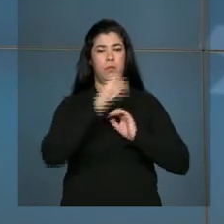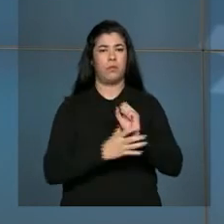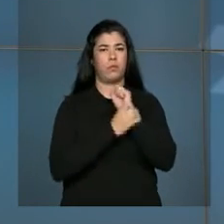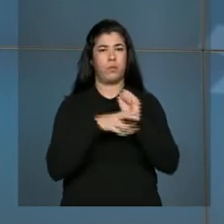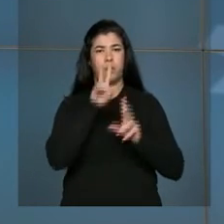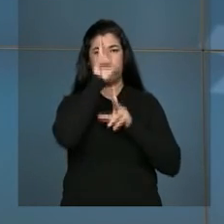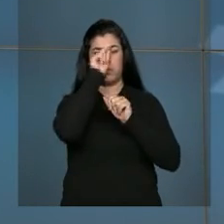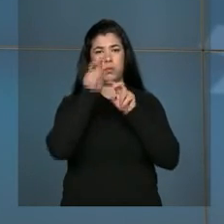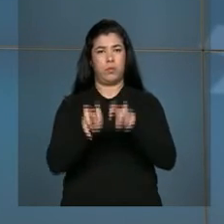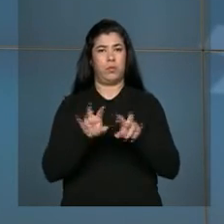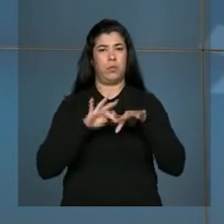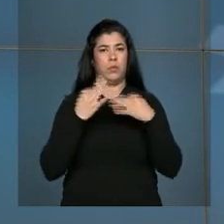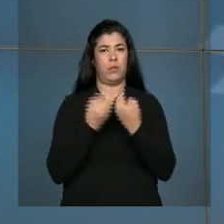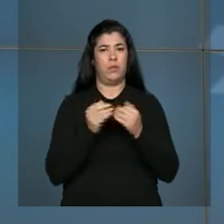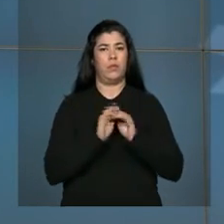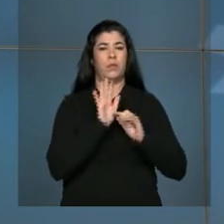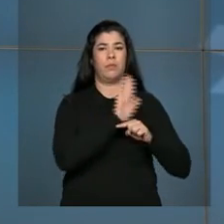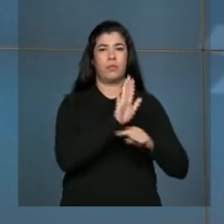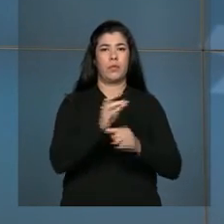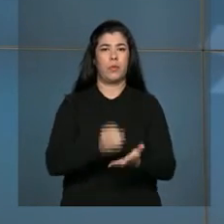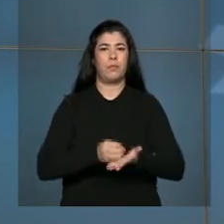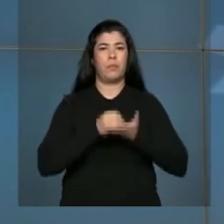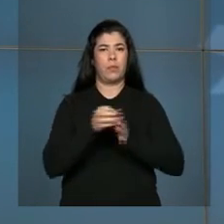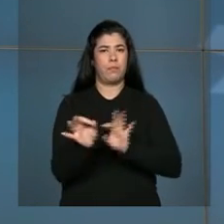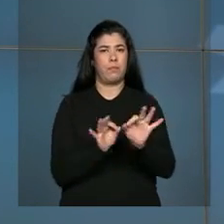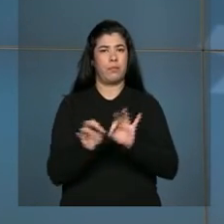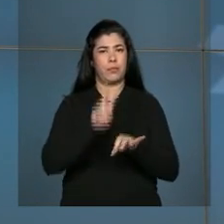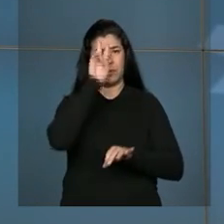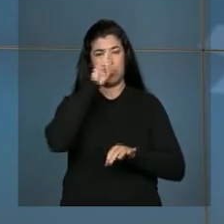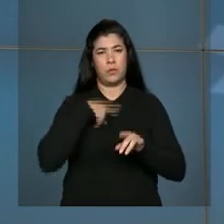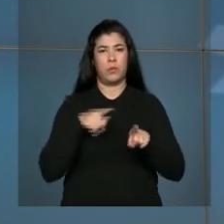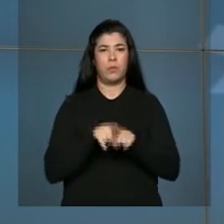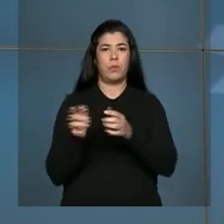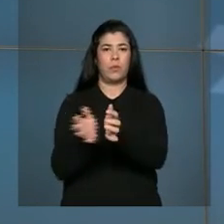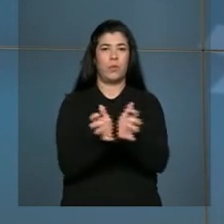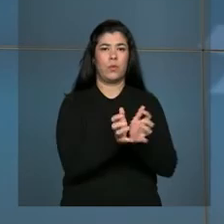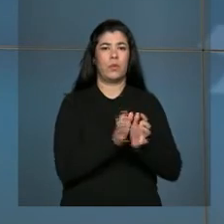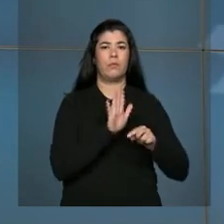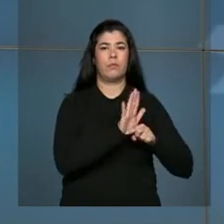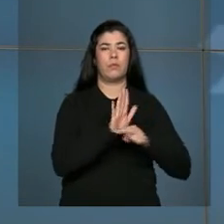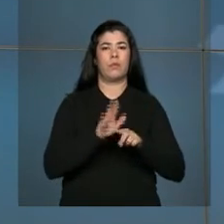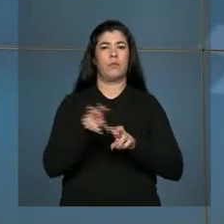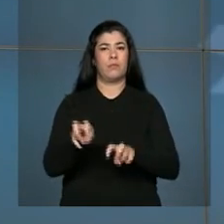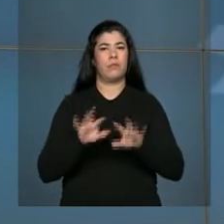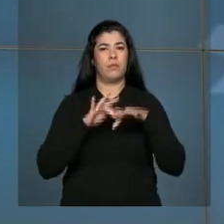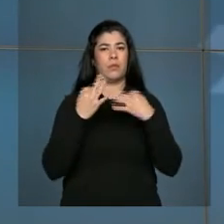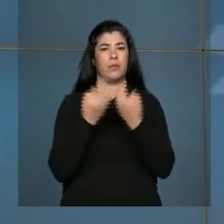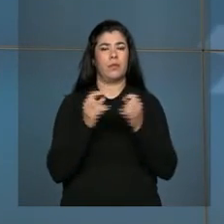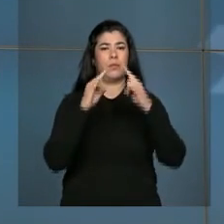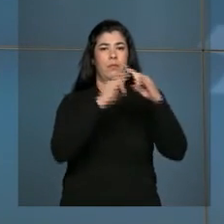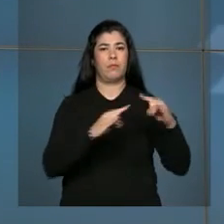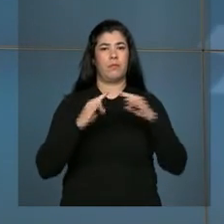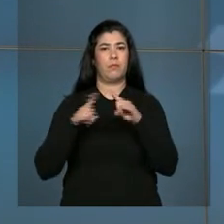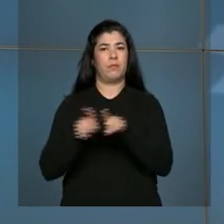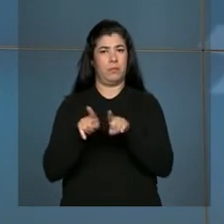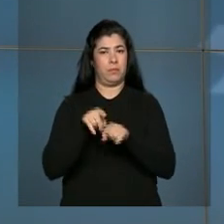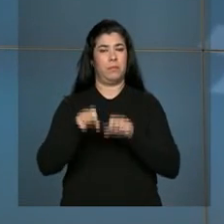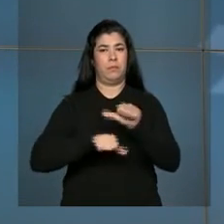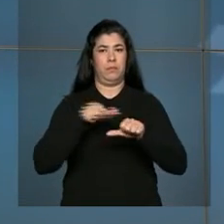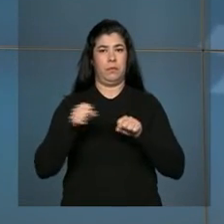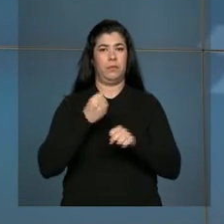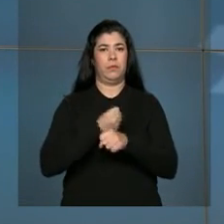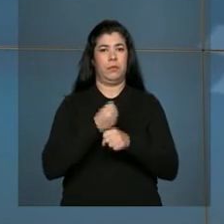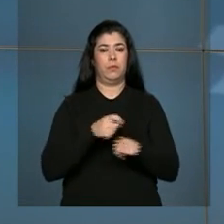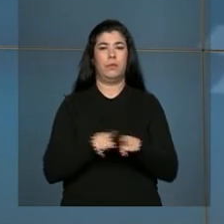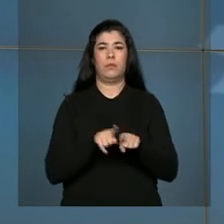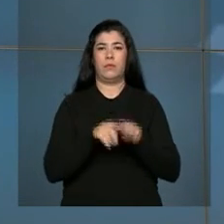Ele financia projetos individuais ou coletivos que gerem renda aos agricultores familiares e assentados da reforma agrária. O